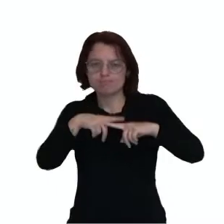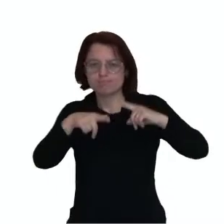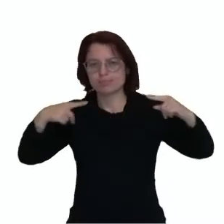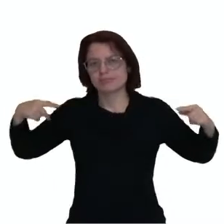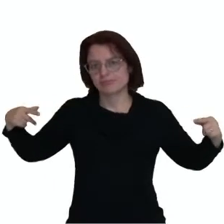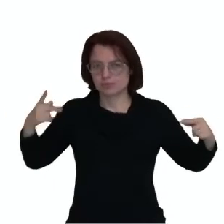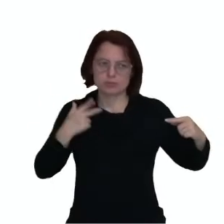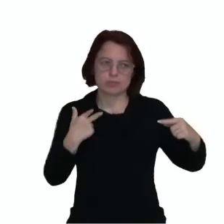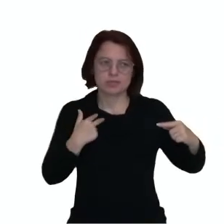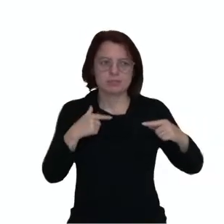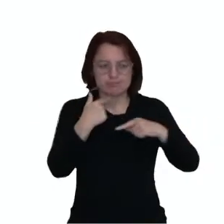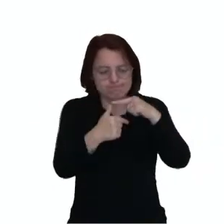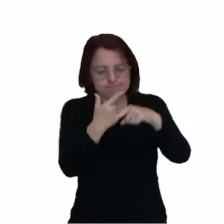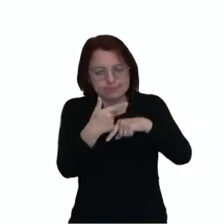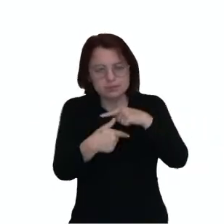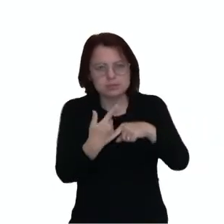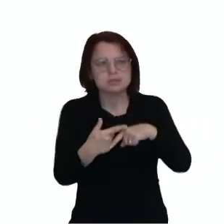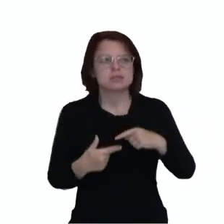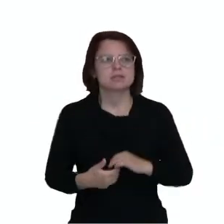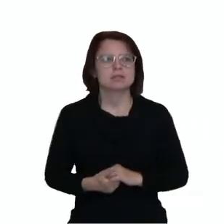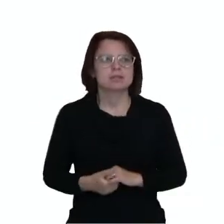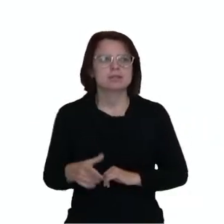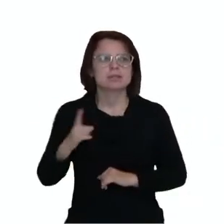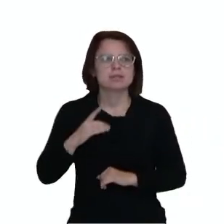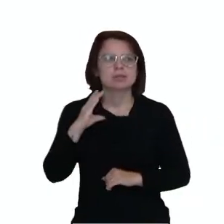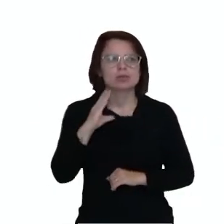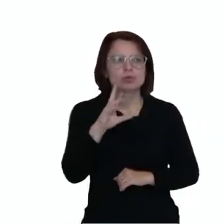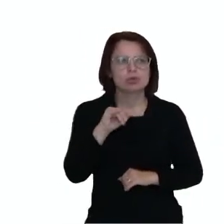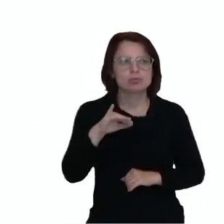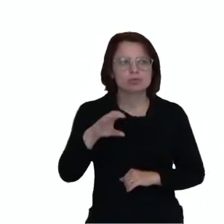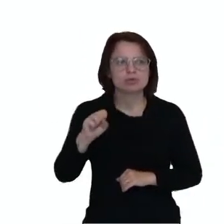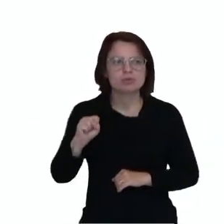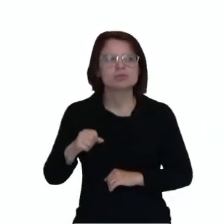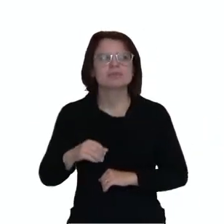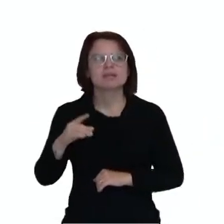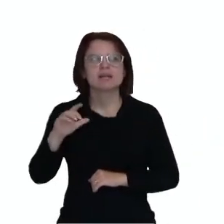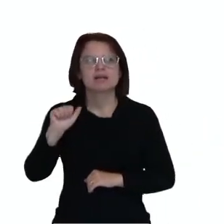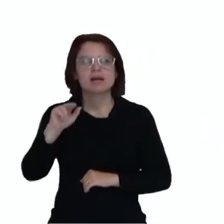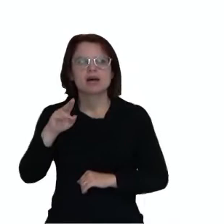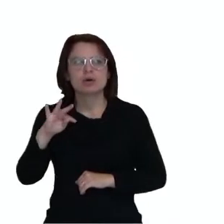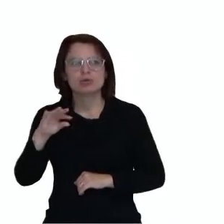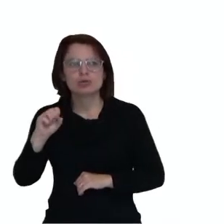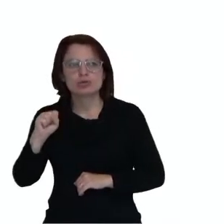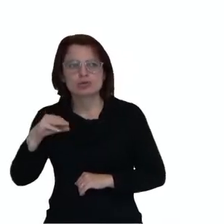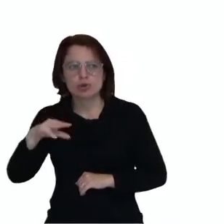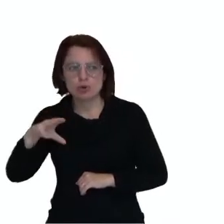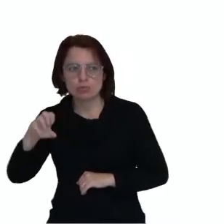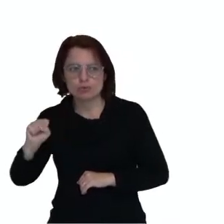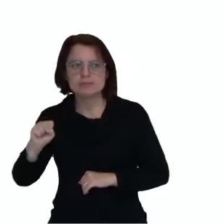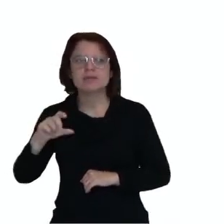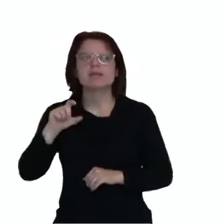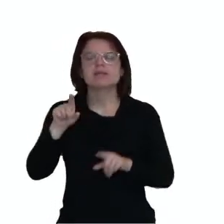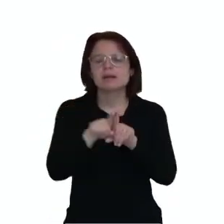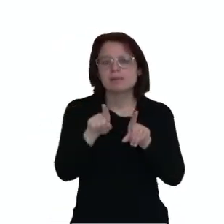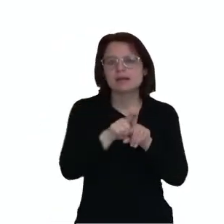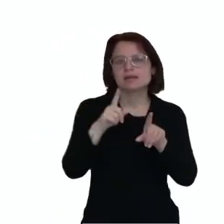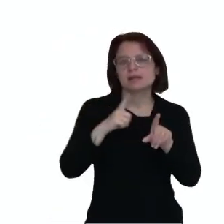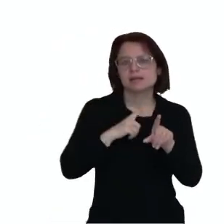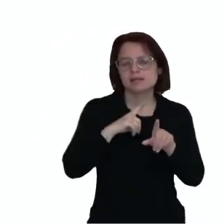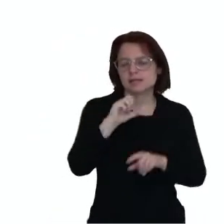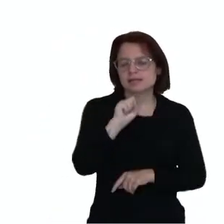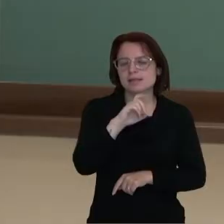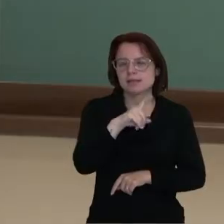né? E nós temos os cromossomos autossomos e os cromossomos sexuais. O que é o cromossomo